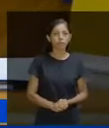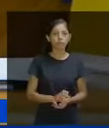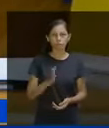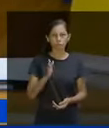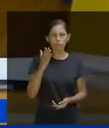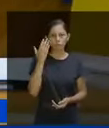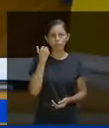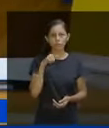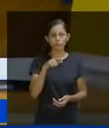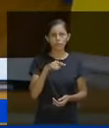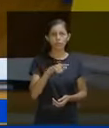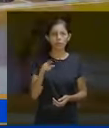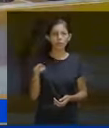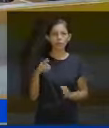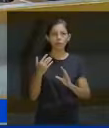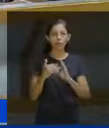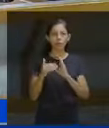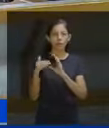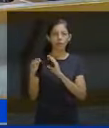texto? Acho que sim.